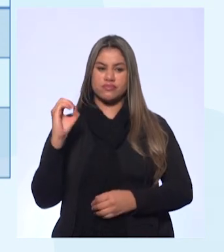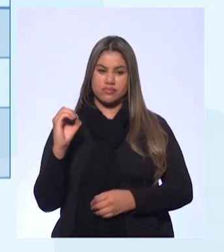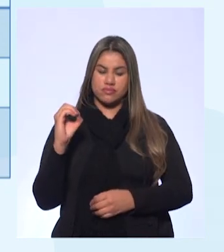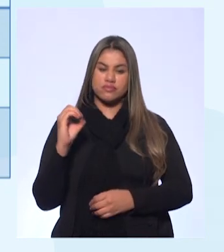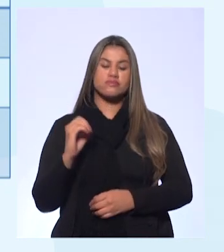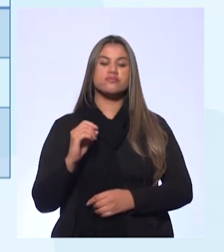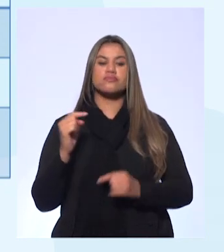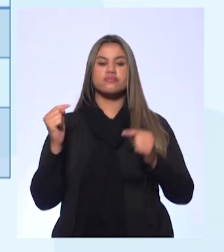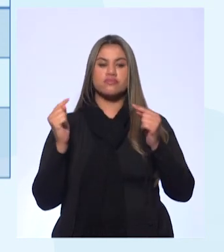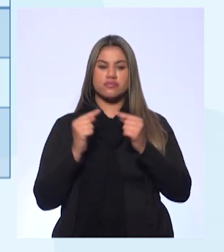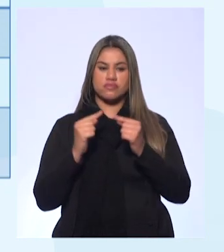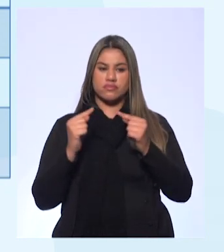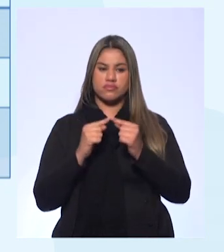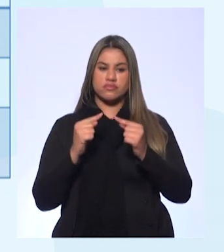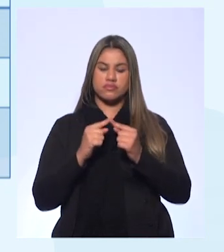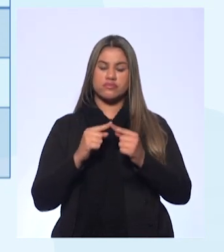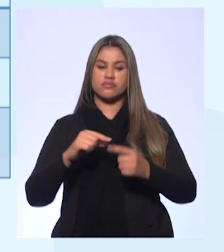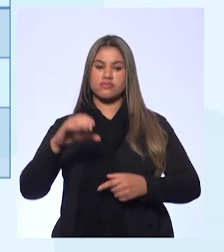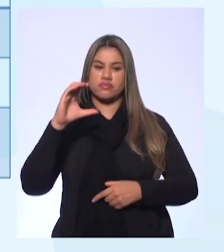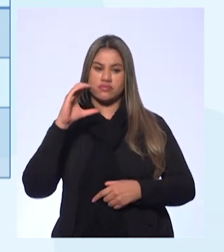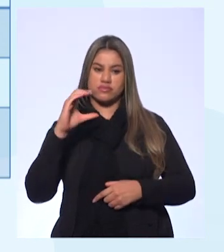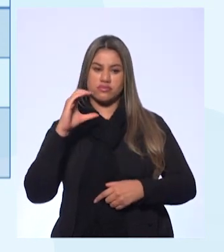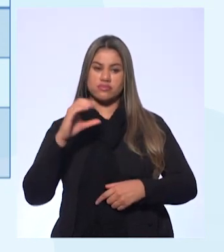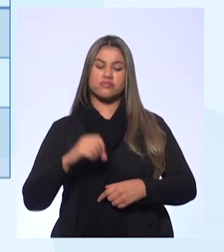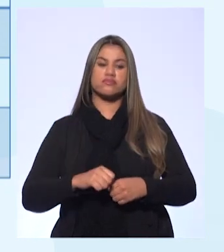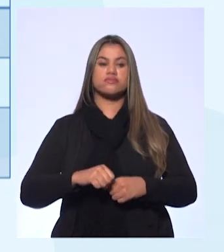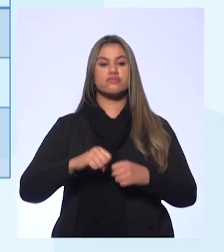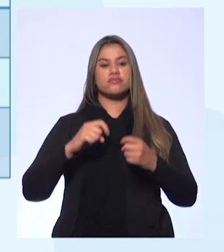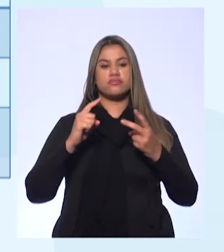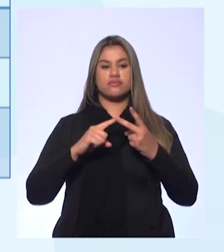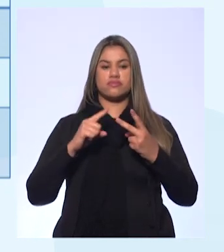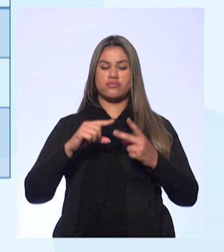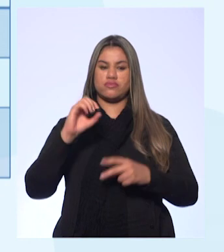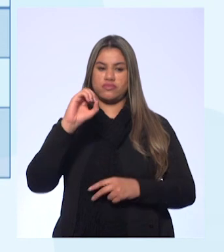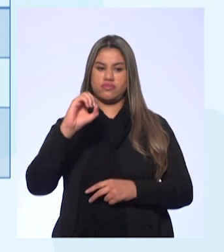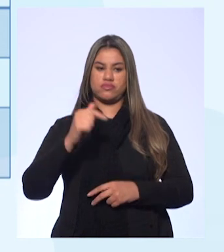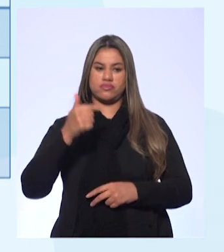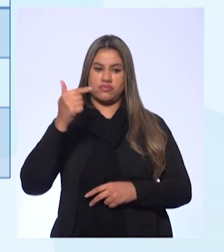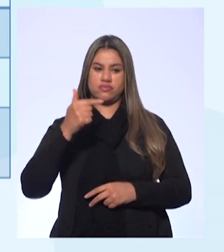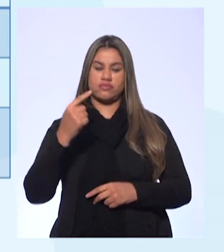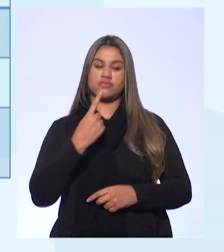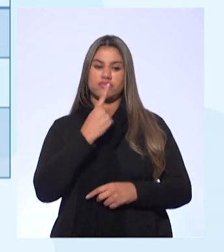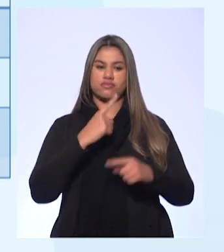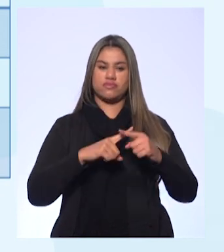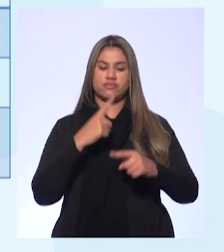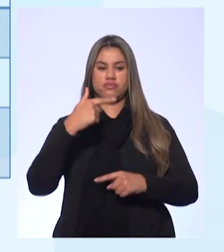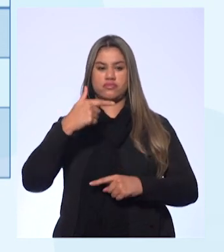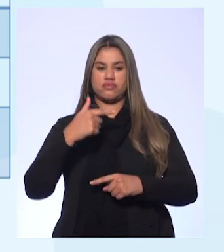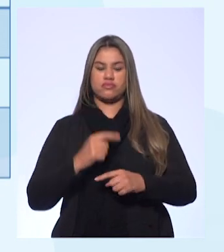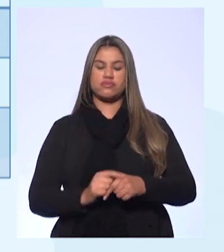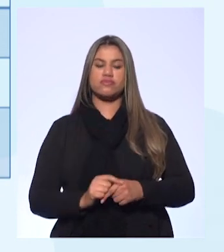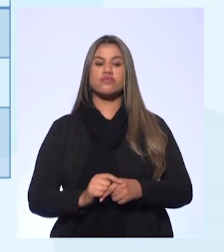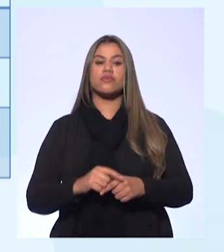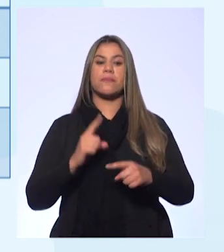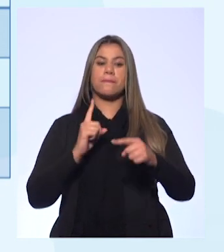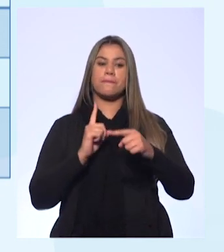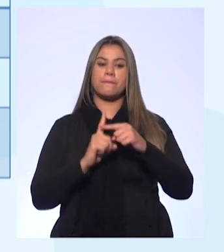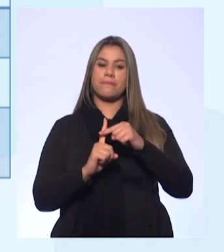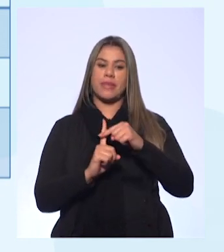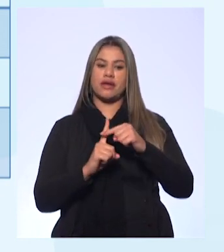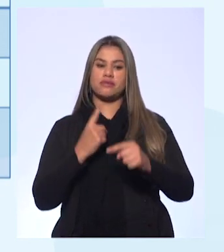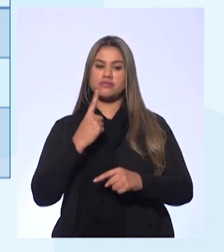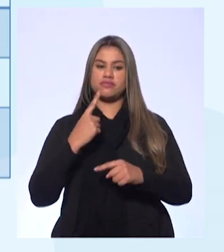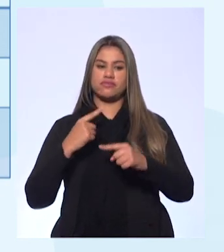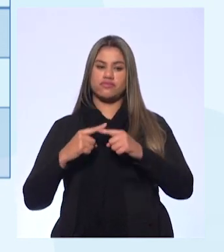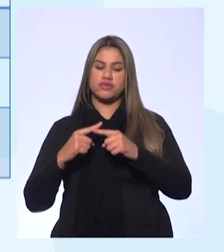carbono contém um carbono e um oxigênio. Então, vai ser 1 vezes 12 mais 1 vezes 16, que vai dar